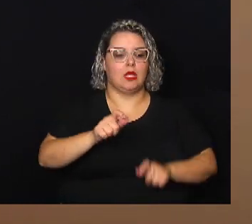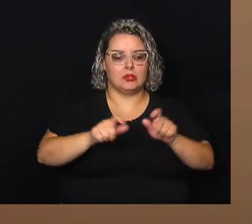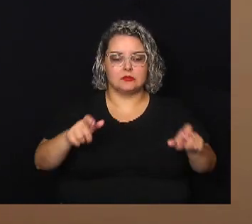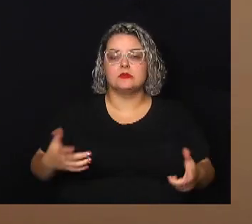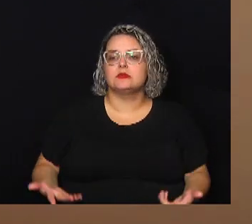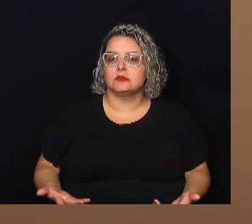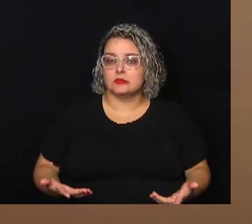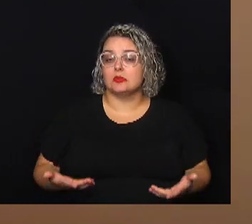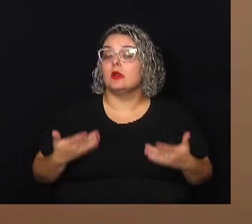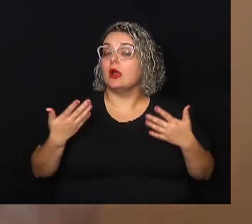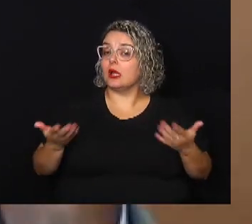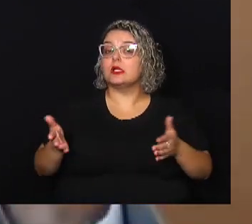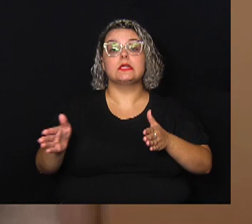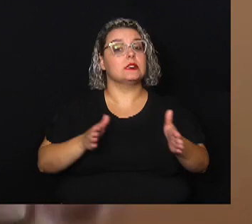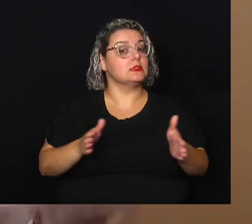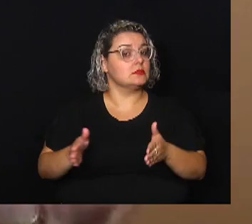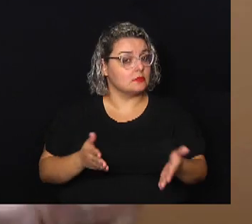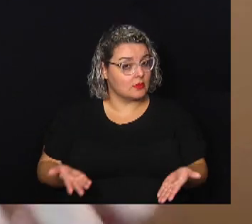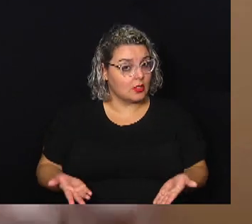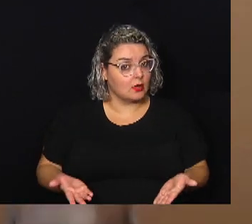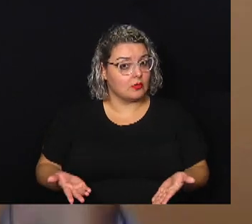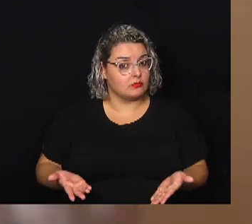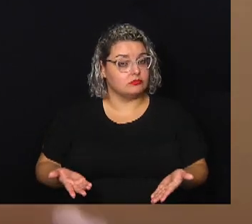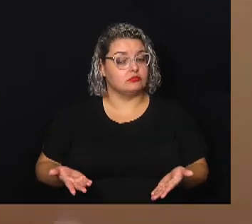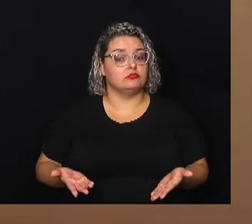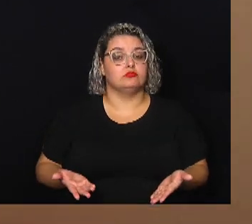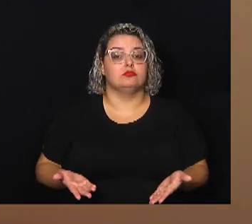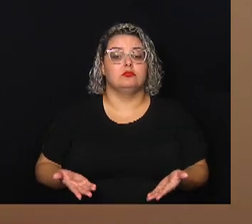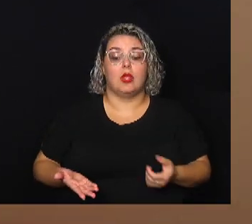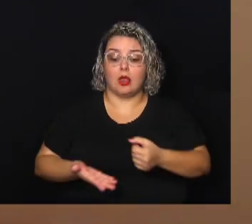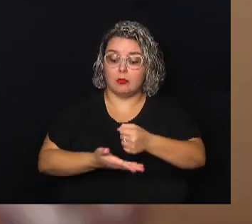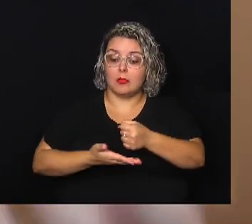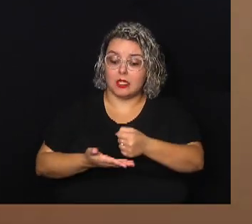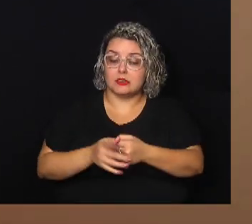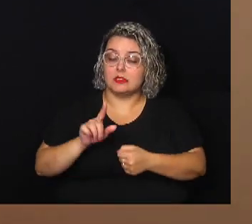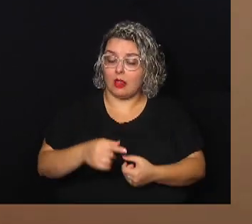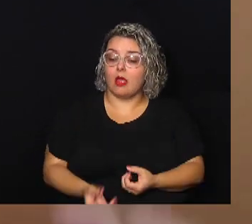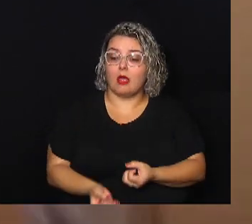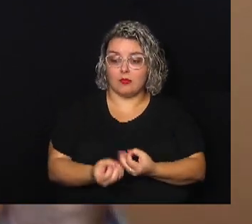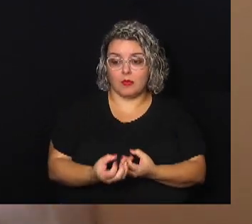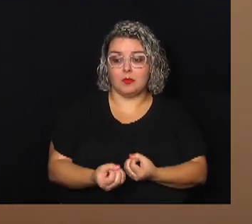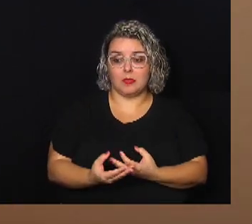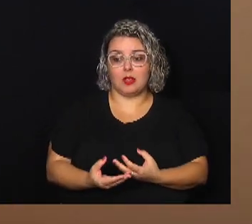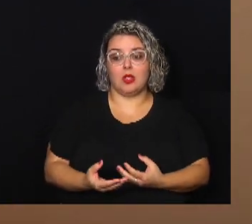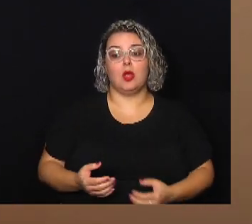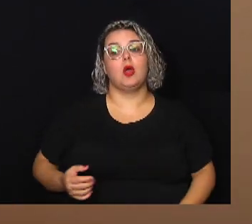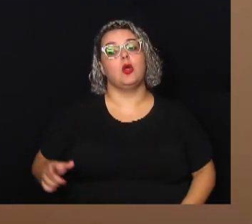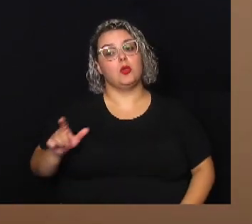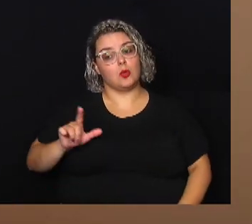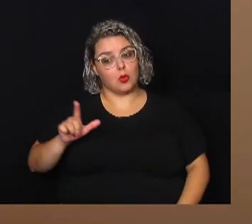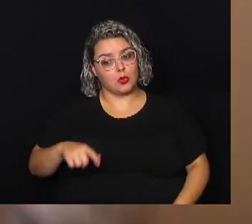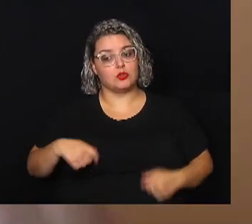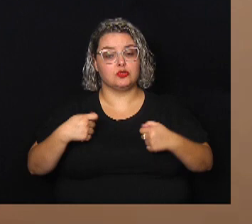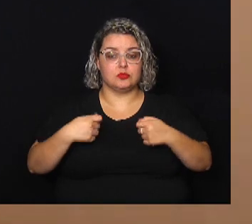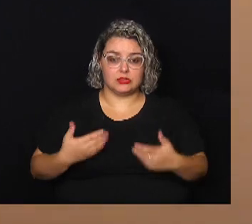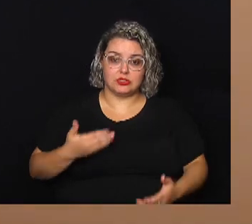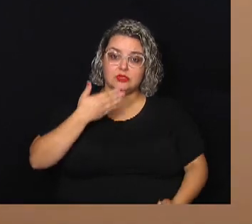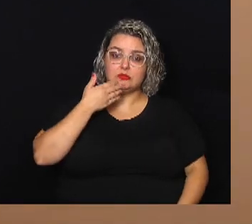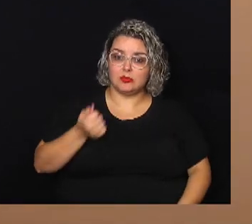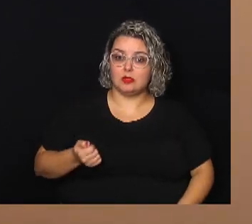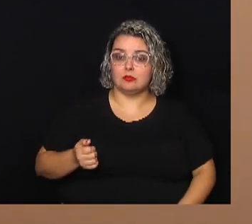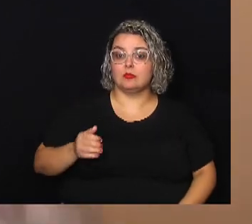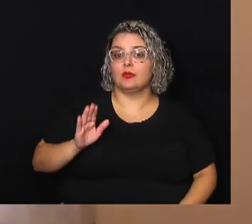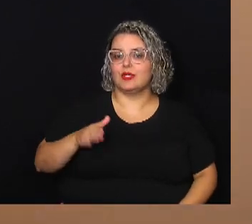Nesse cenário, um pilar que é a informação, obviamente que ela precisa de melhora, mas ela já foi